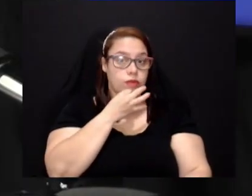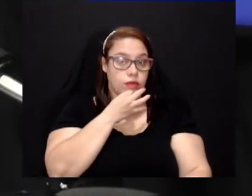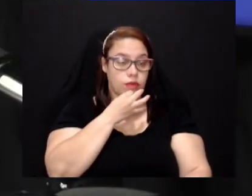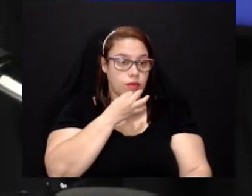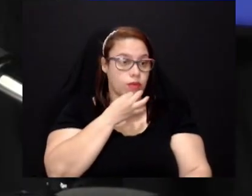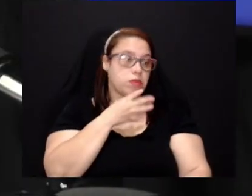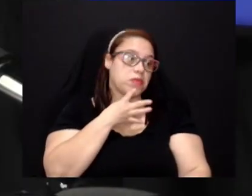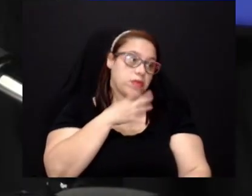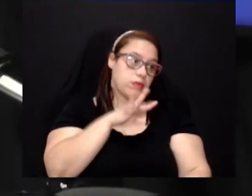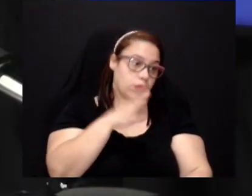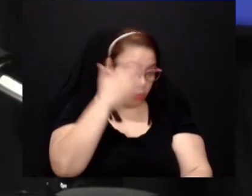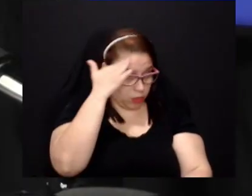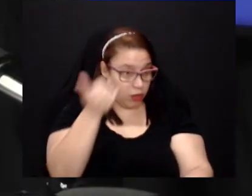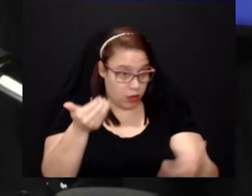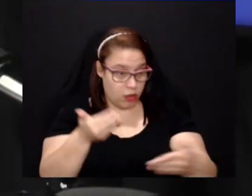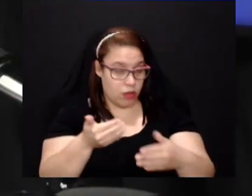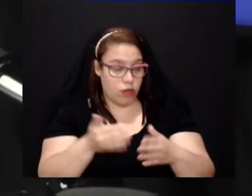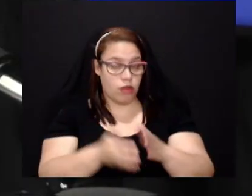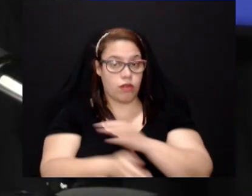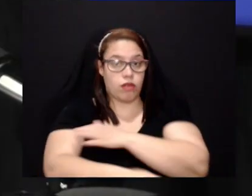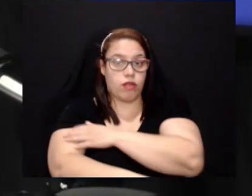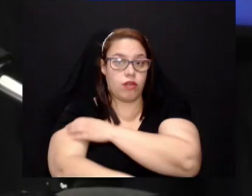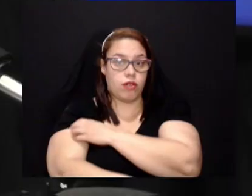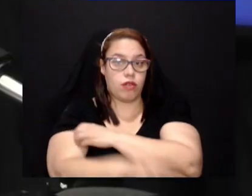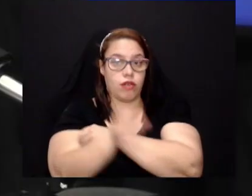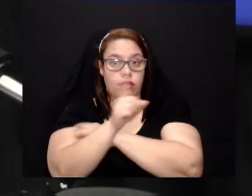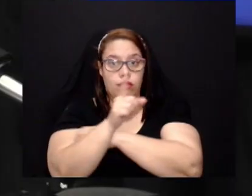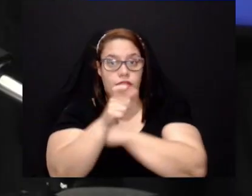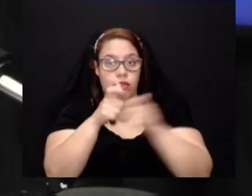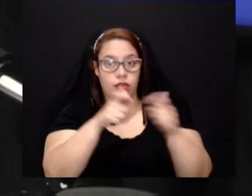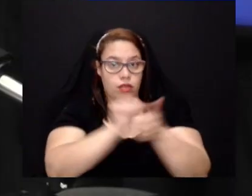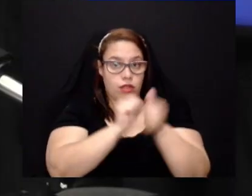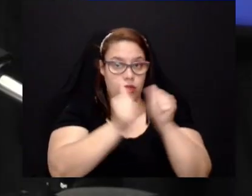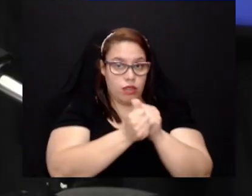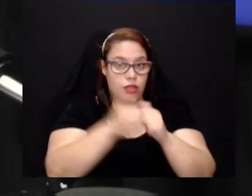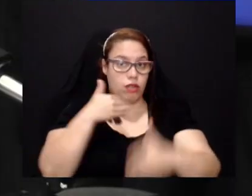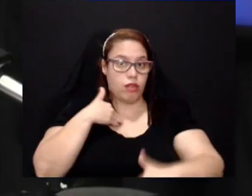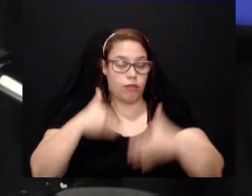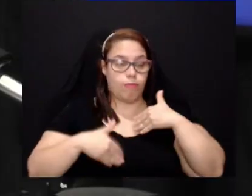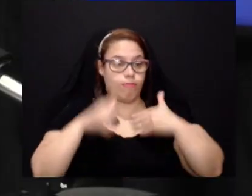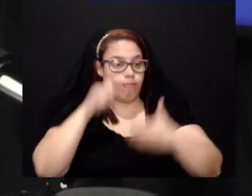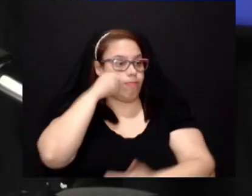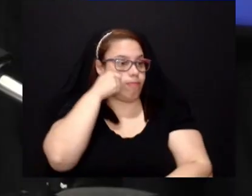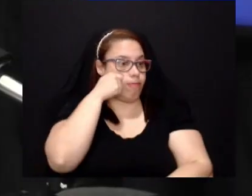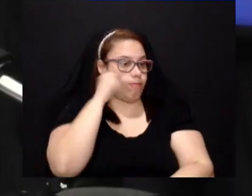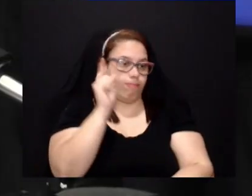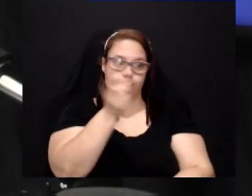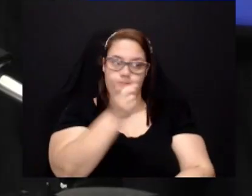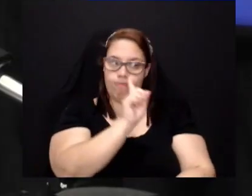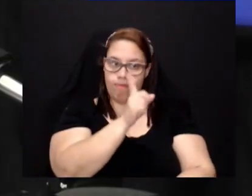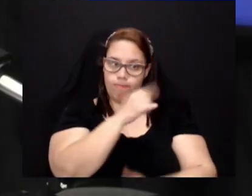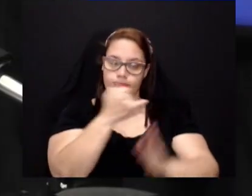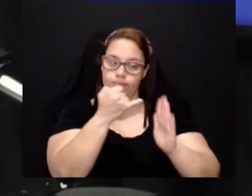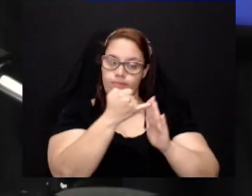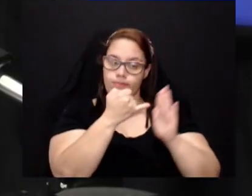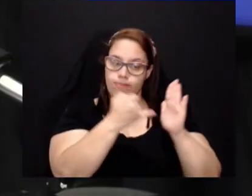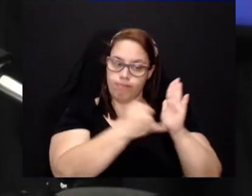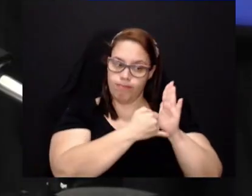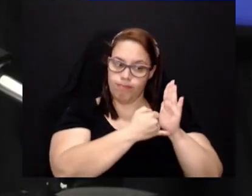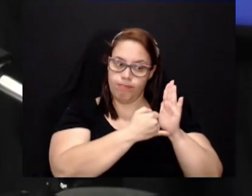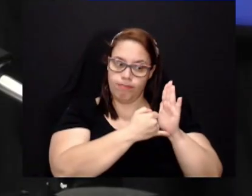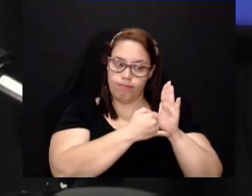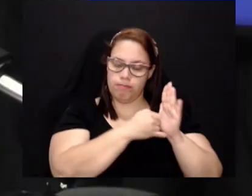saber agora que esse também não é um espaço formatado para corpos negros. Ainda mais em instituições, né,